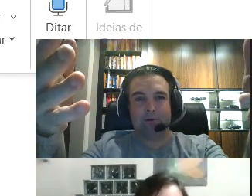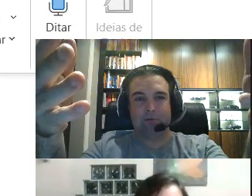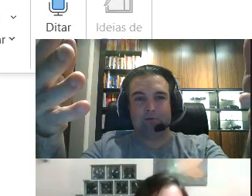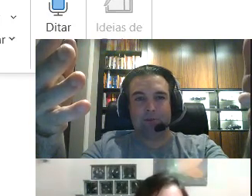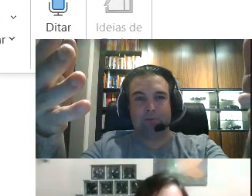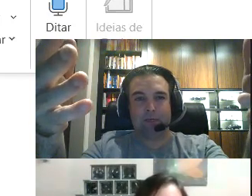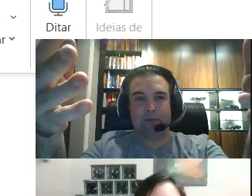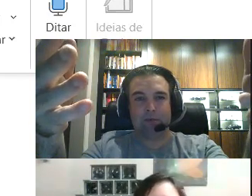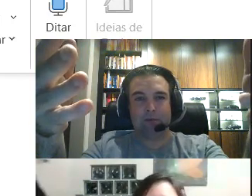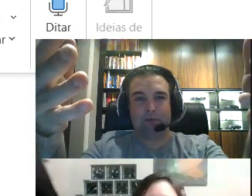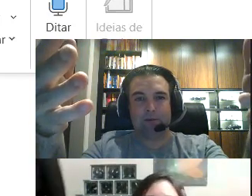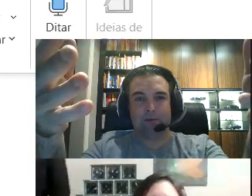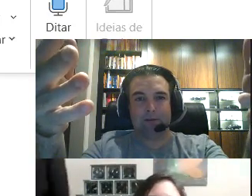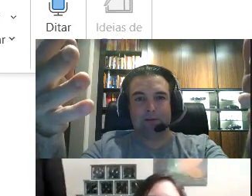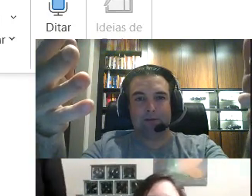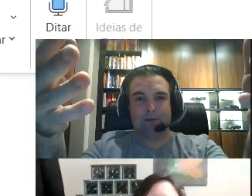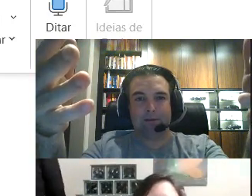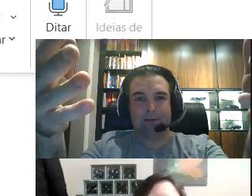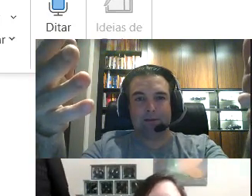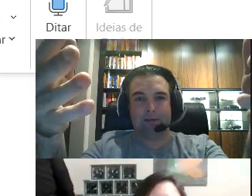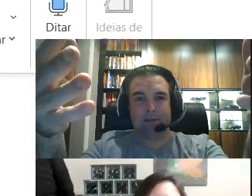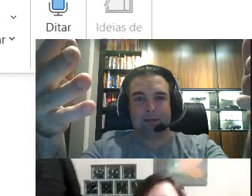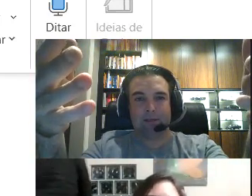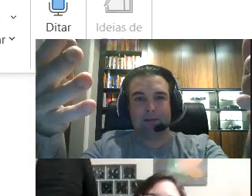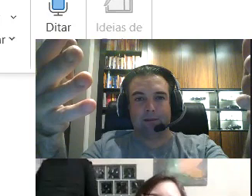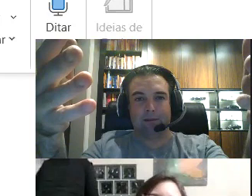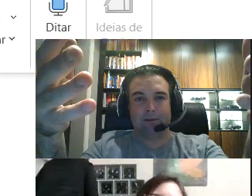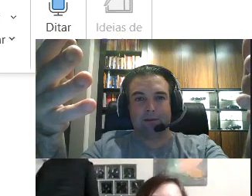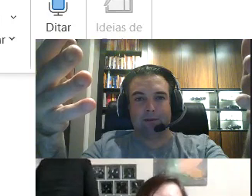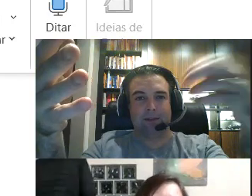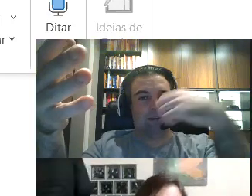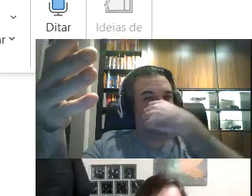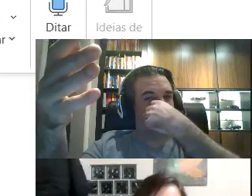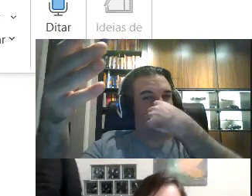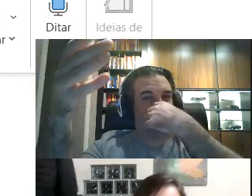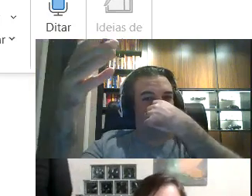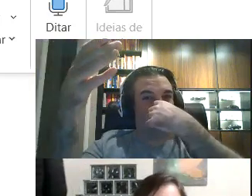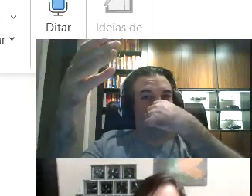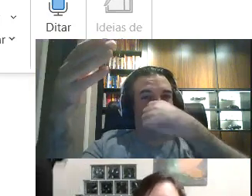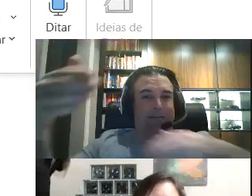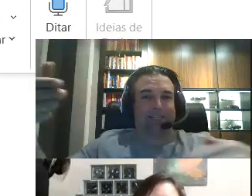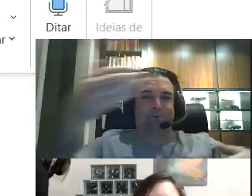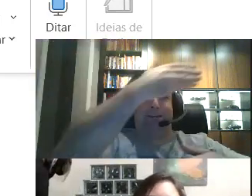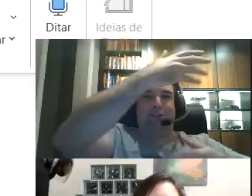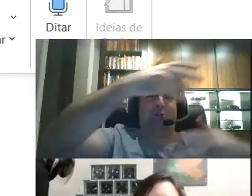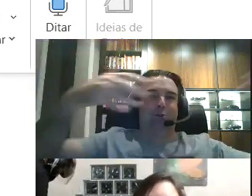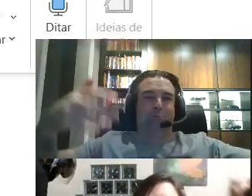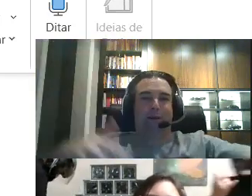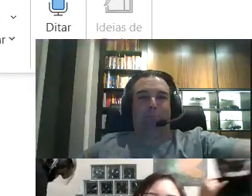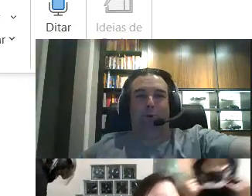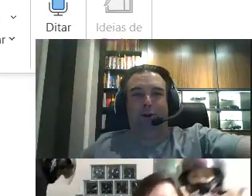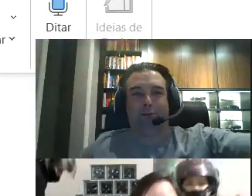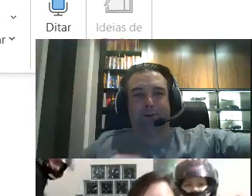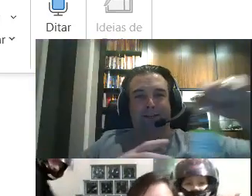Abre o microfone, explica isso. É o marido da minha irmã. É que eu tô aqui na área. Bah, que loucura, passa um cachorro,